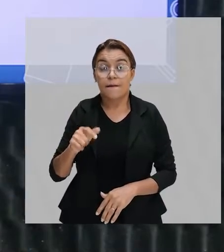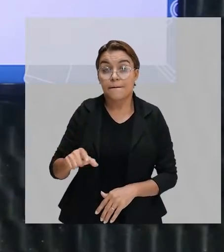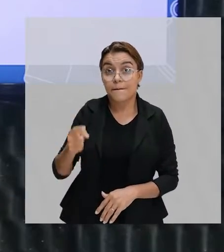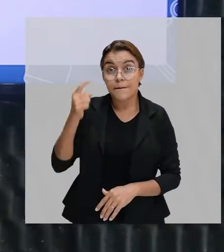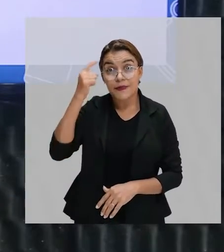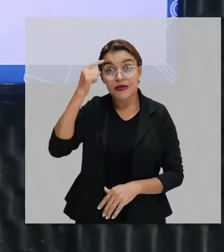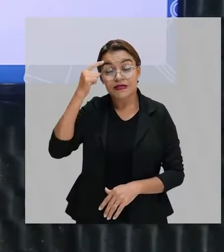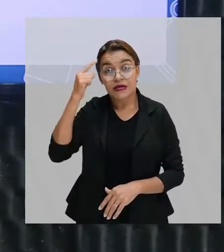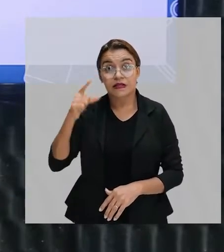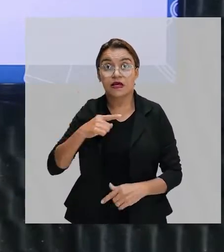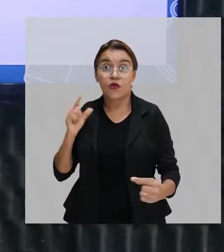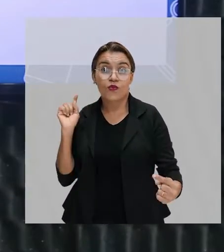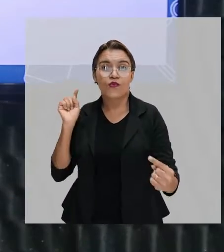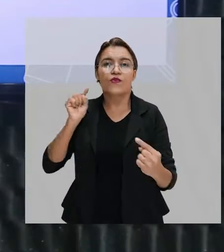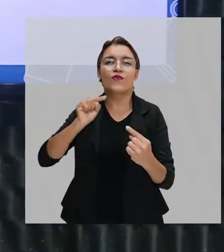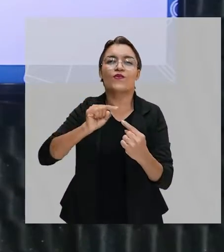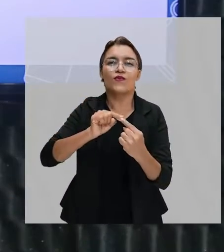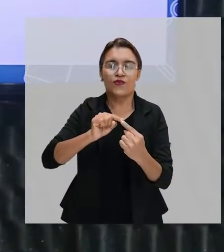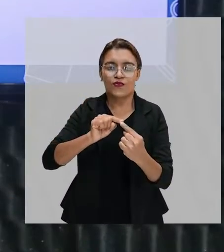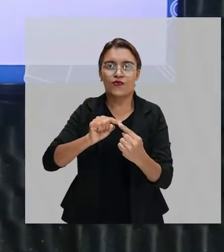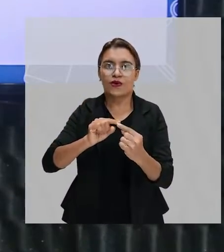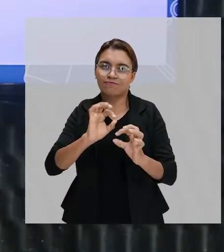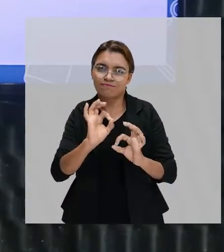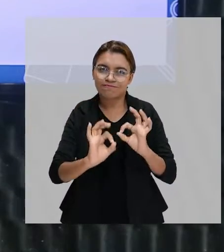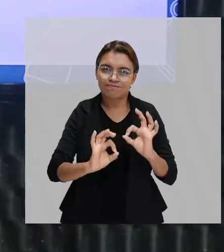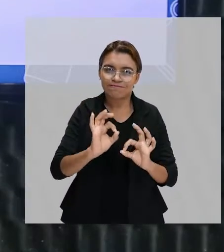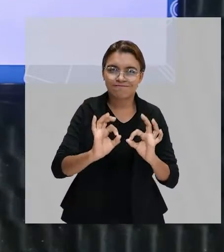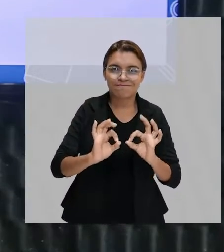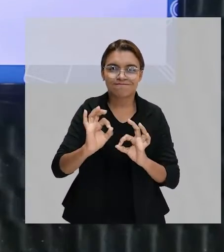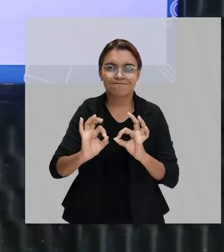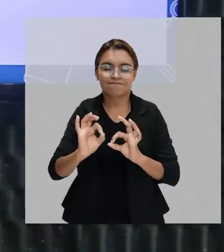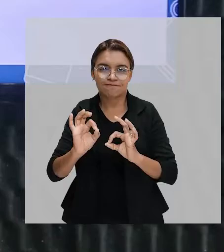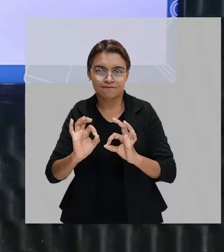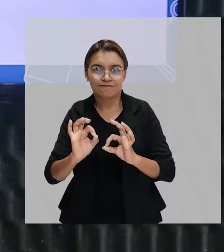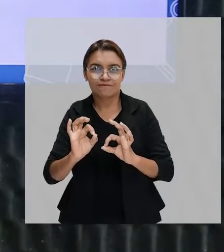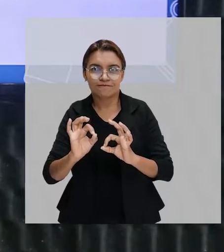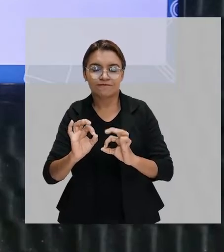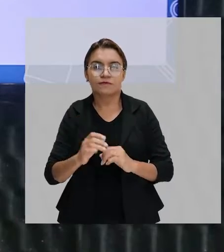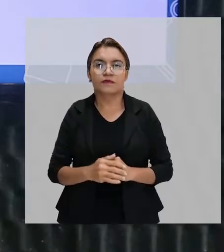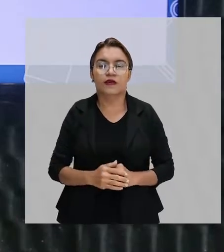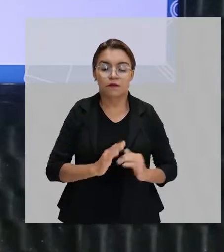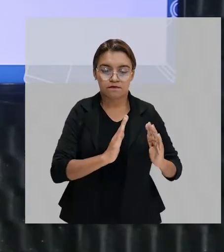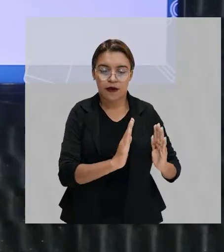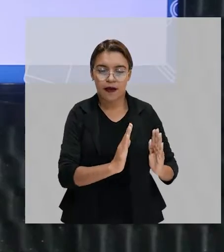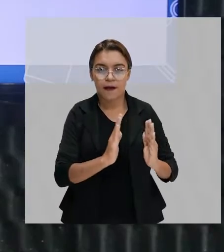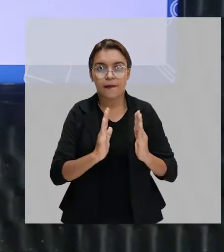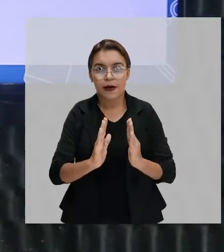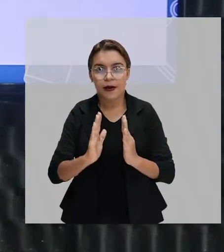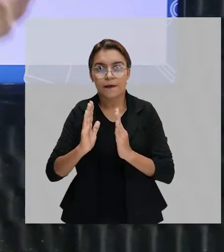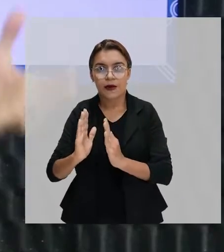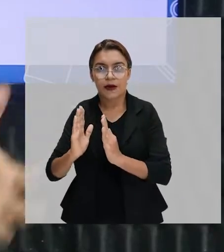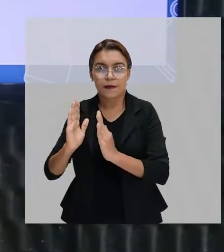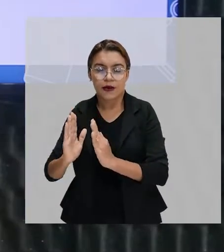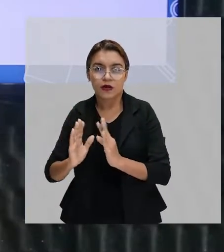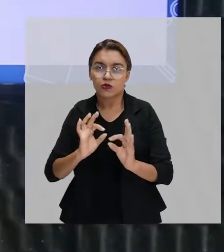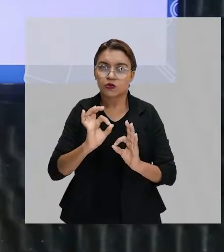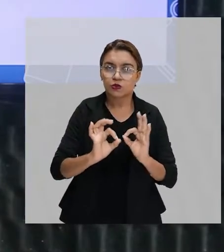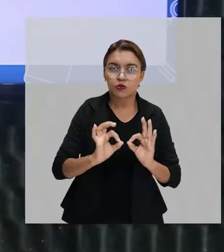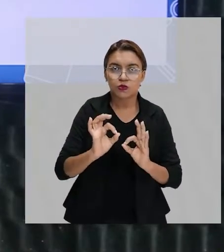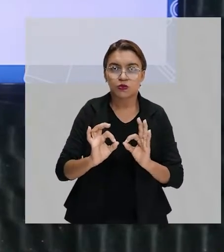tem um objetivo ela é planejada Existem algumas fases o planejamento a